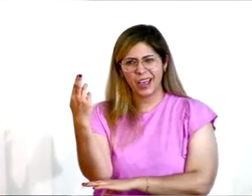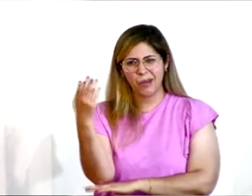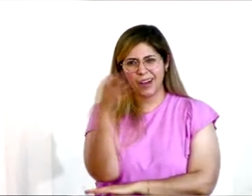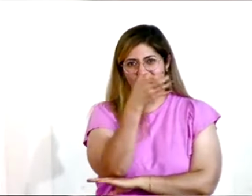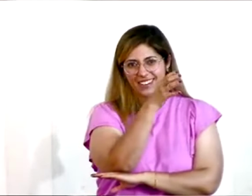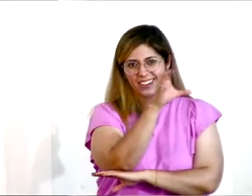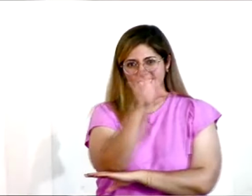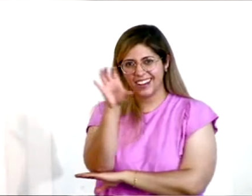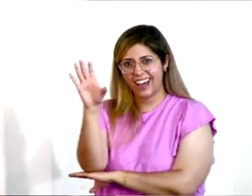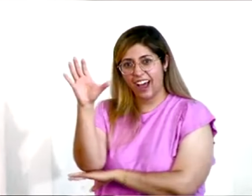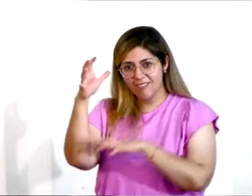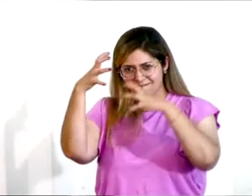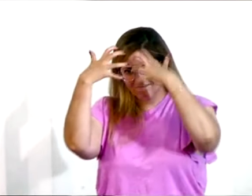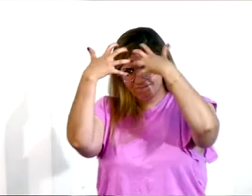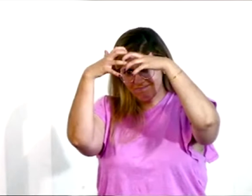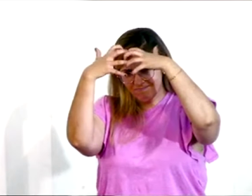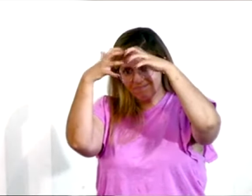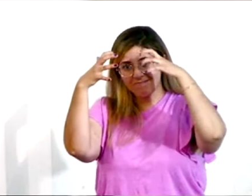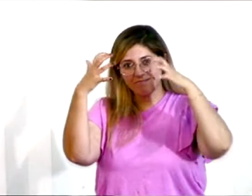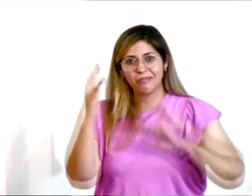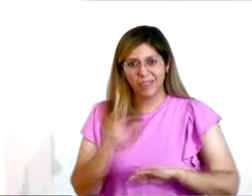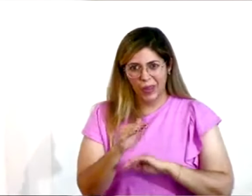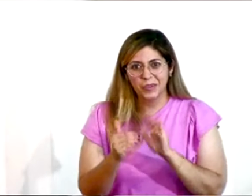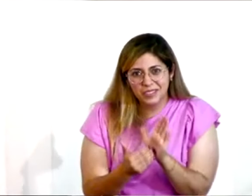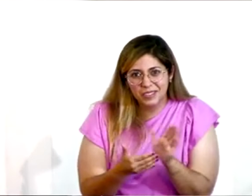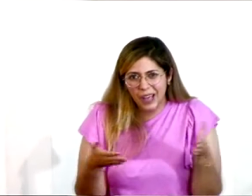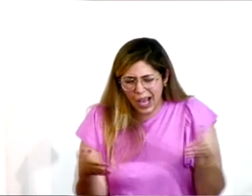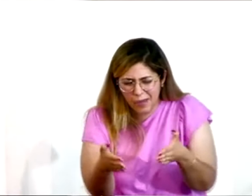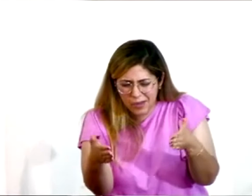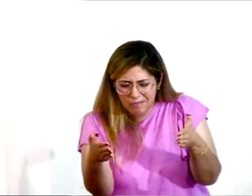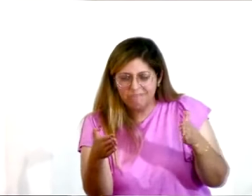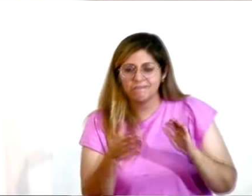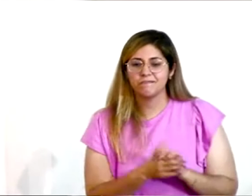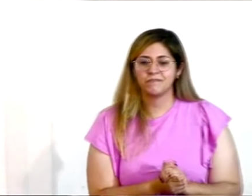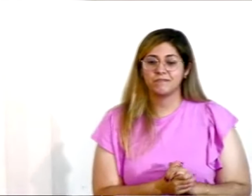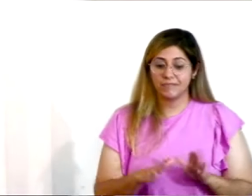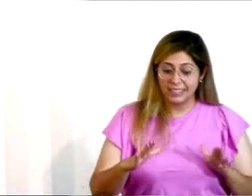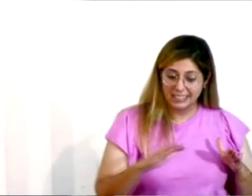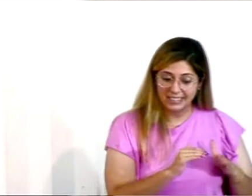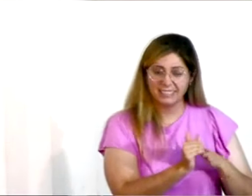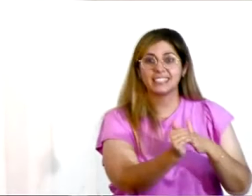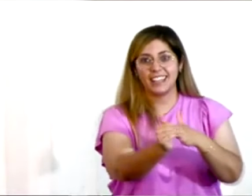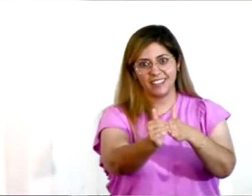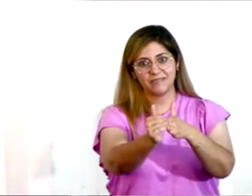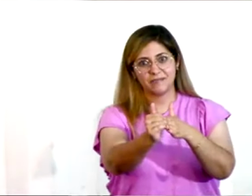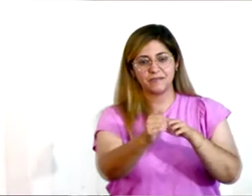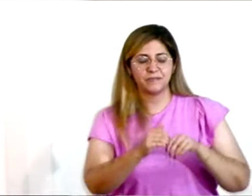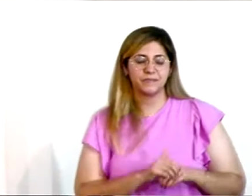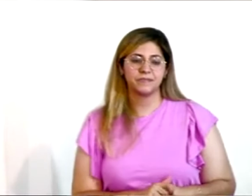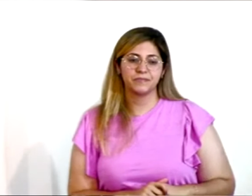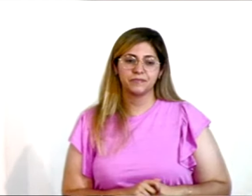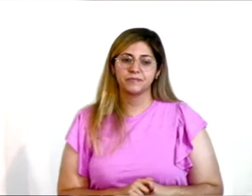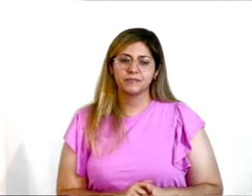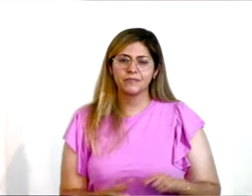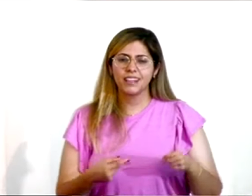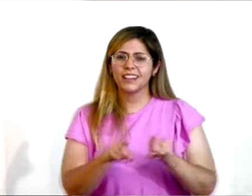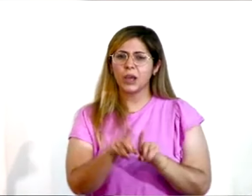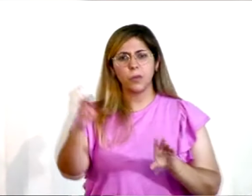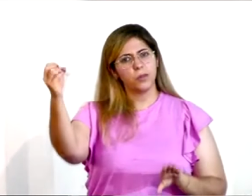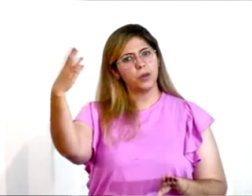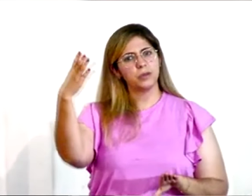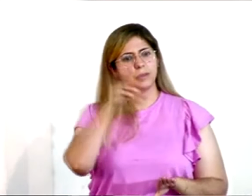entendimento, iluminar o caminho de alguém que Deus simplesmente ama. Eis aqui a luz,